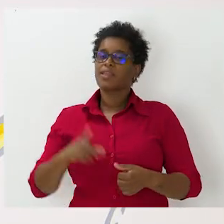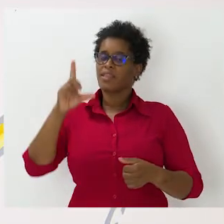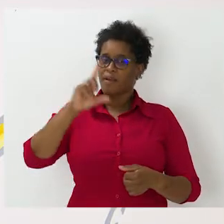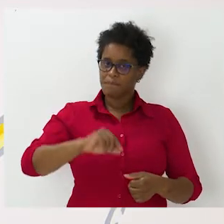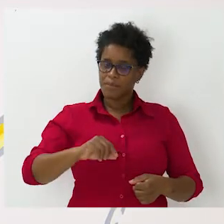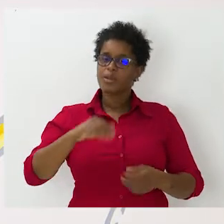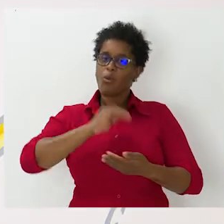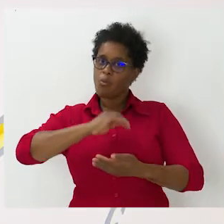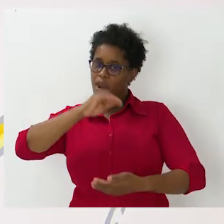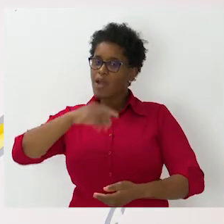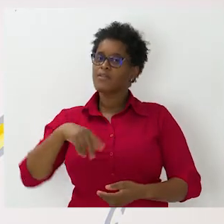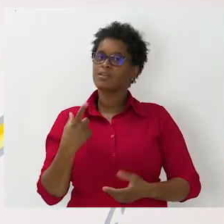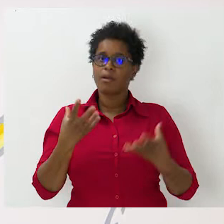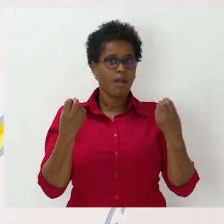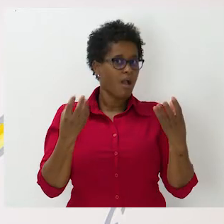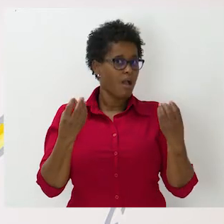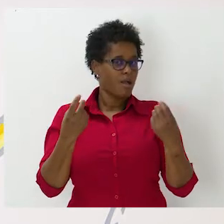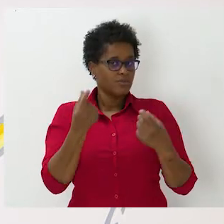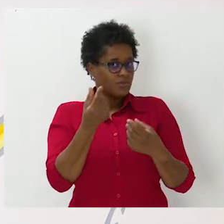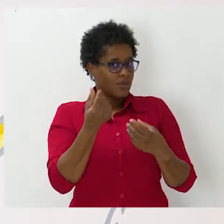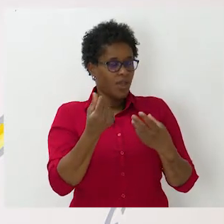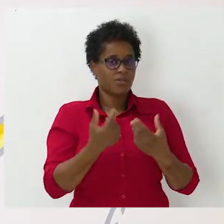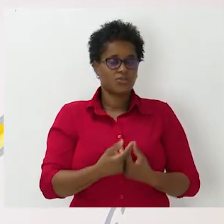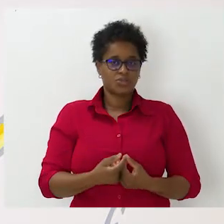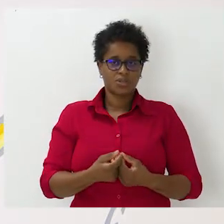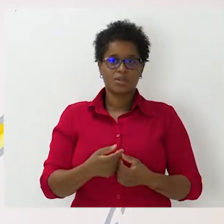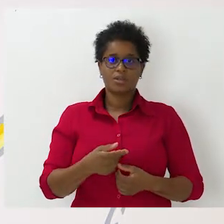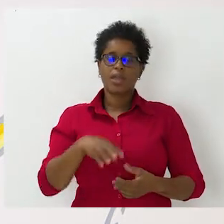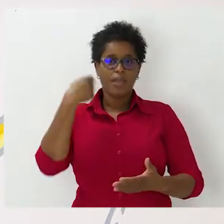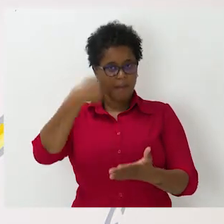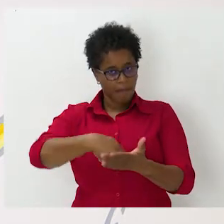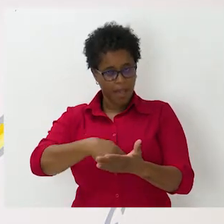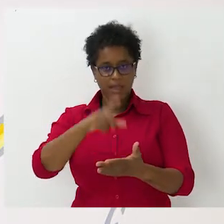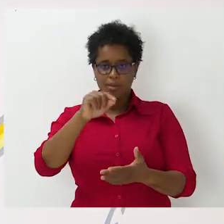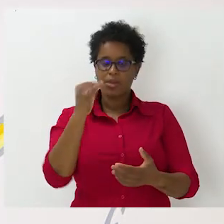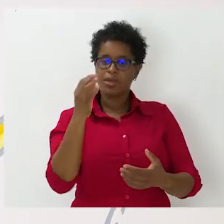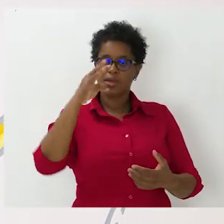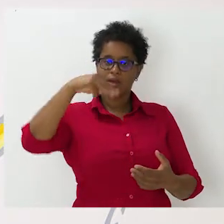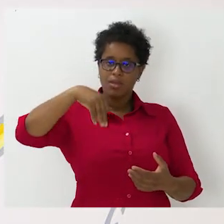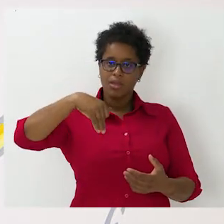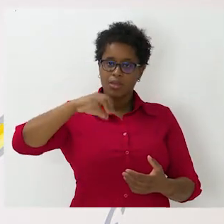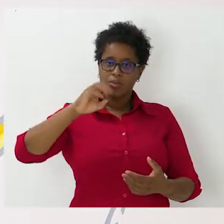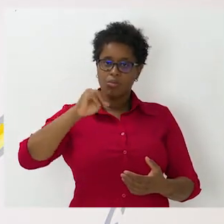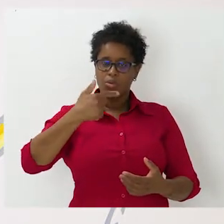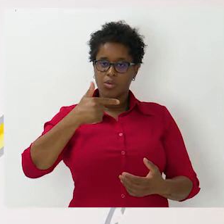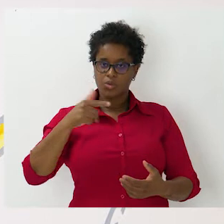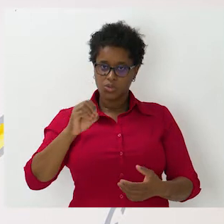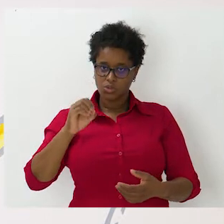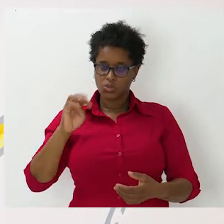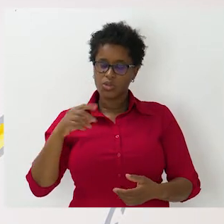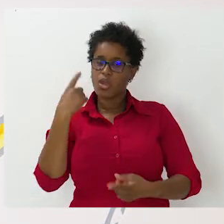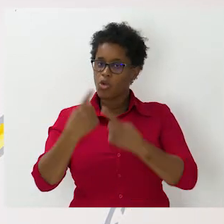também acumulavam grandes riquezas e pagavam impostos. É uma